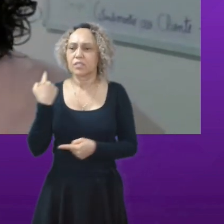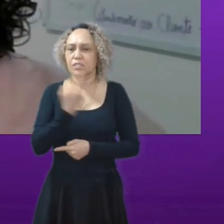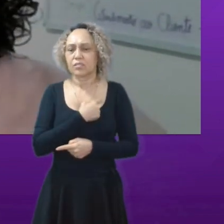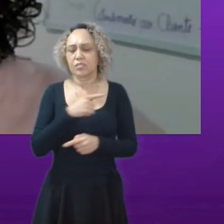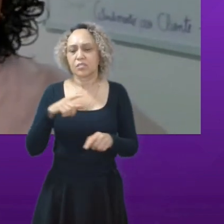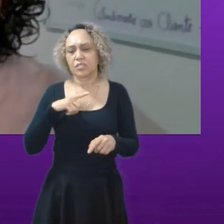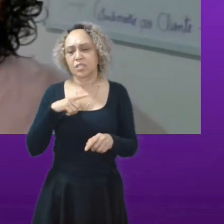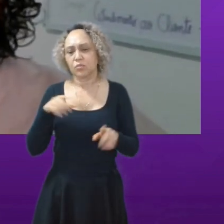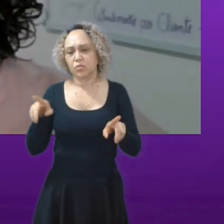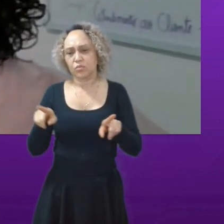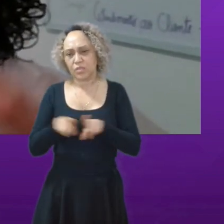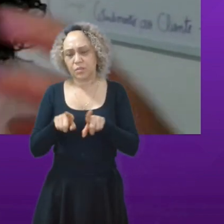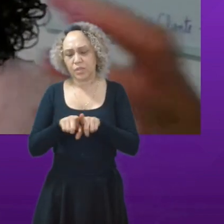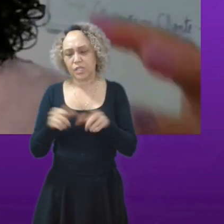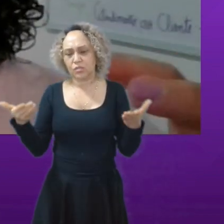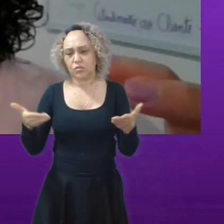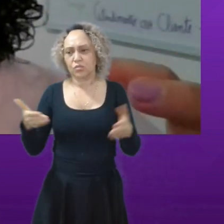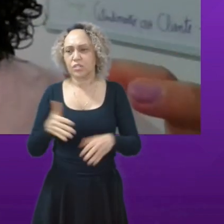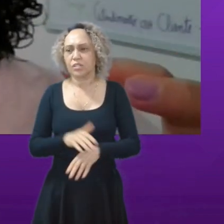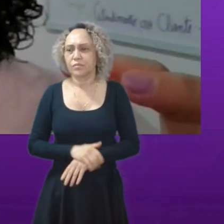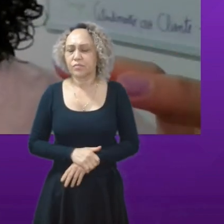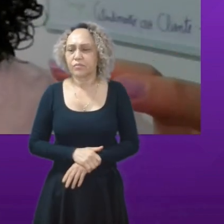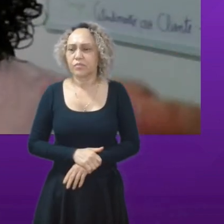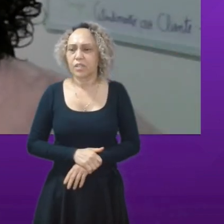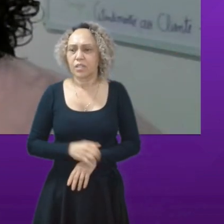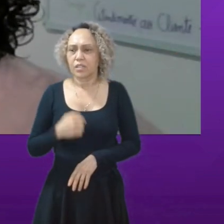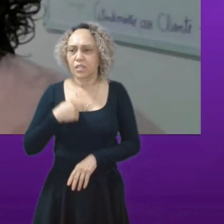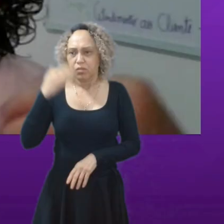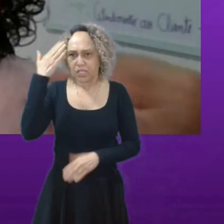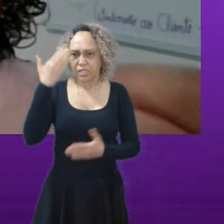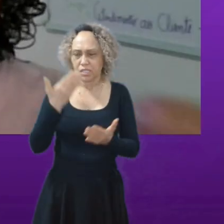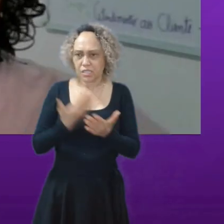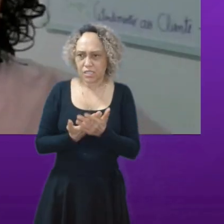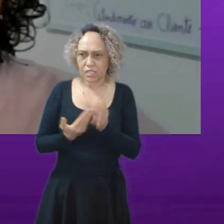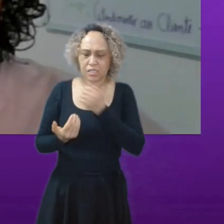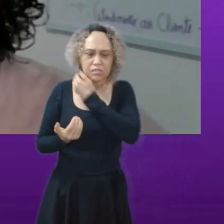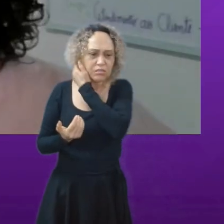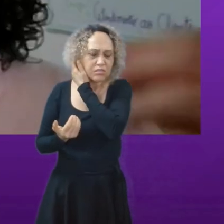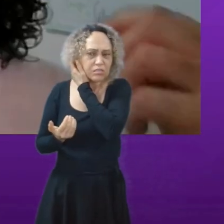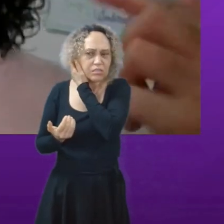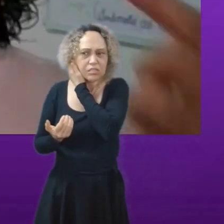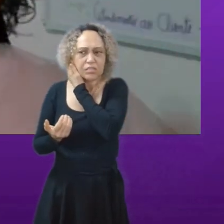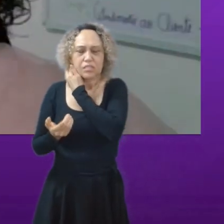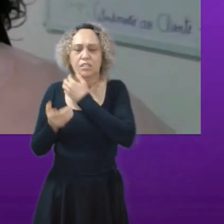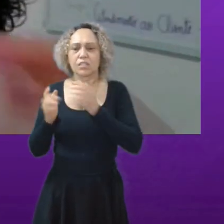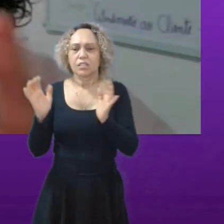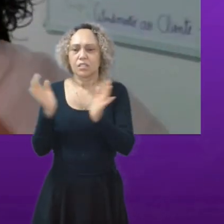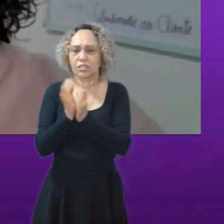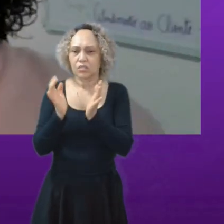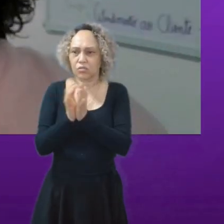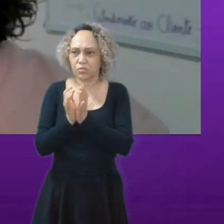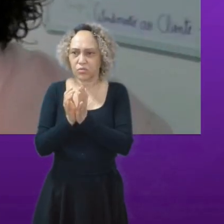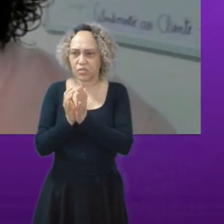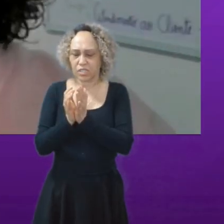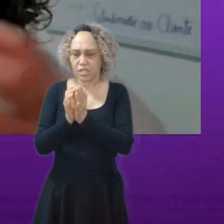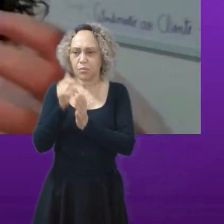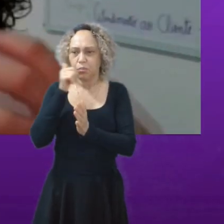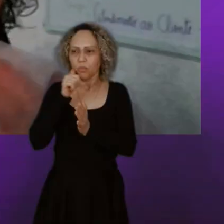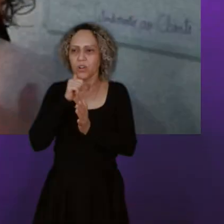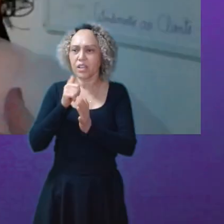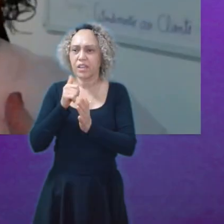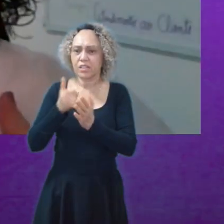que isso que o Lab Hacker faz hoje no Mulheres de Rede é um passo